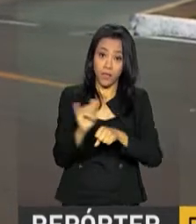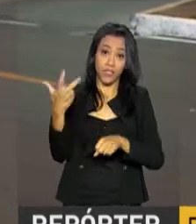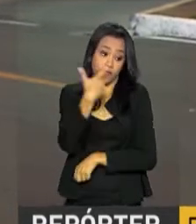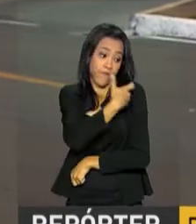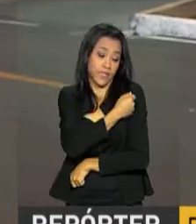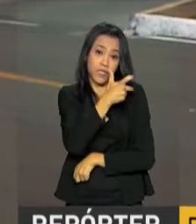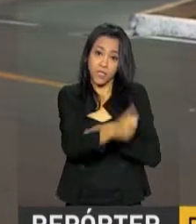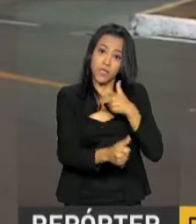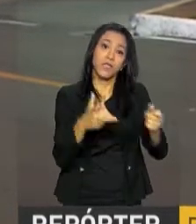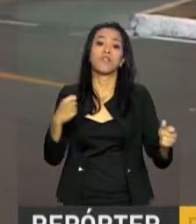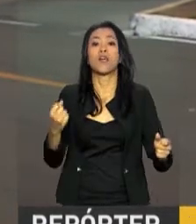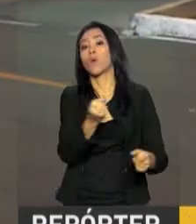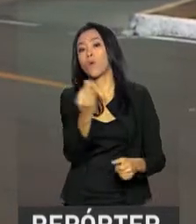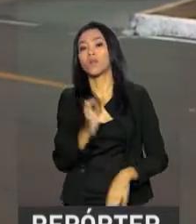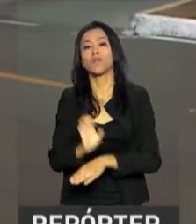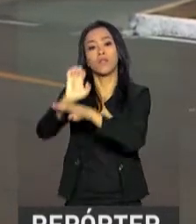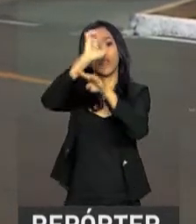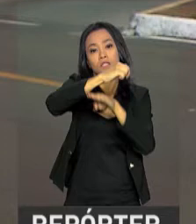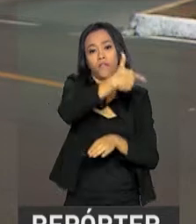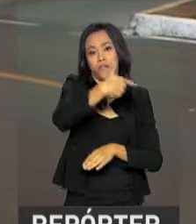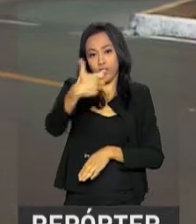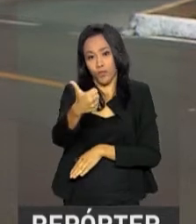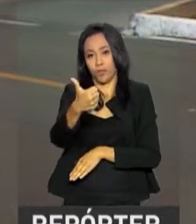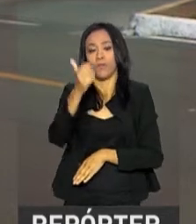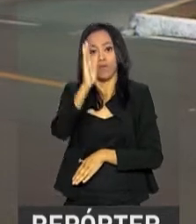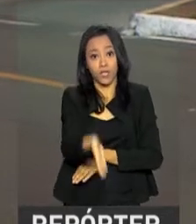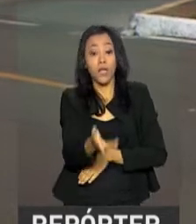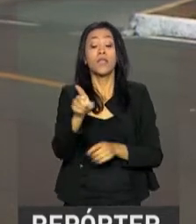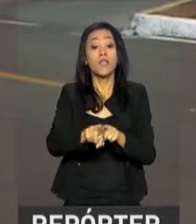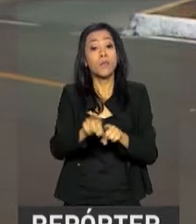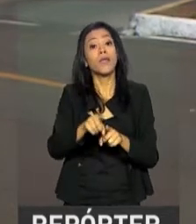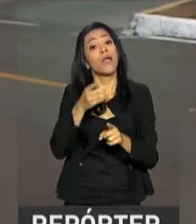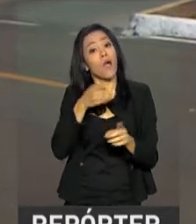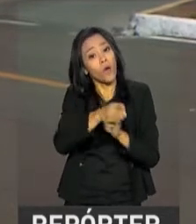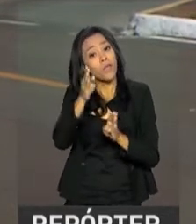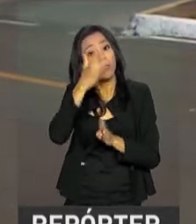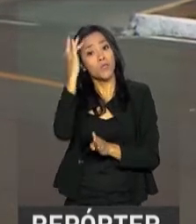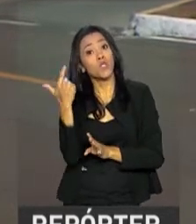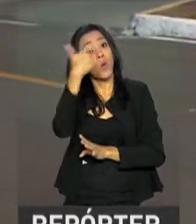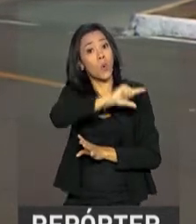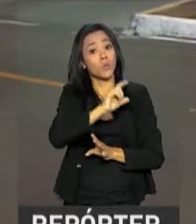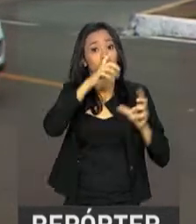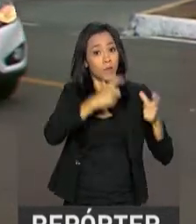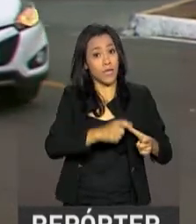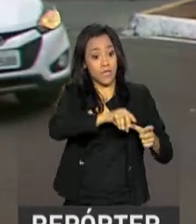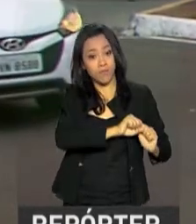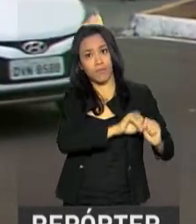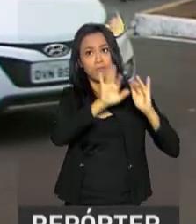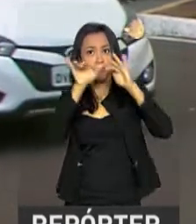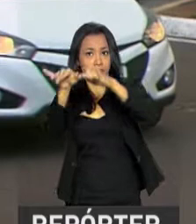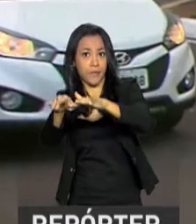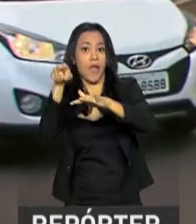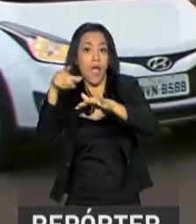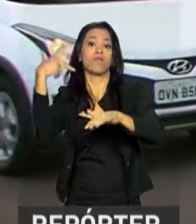de 21 estados brasileiros e também é recomendada para pessoas de outras regiões que vão se deslocar para azar silvestres